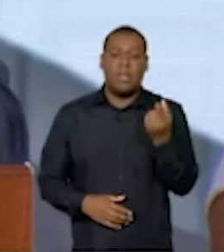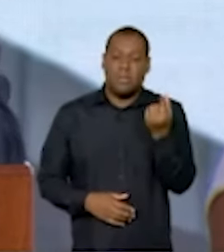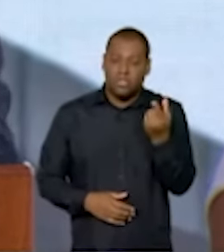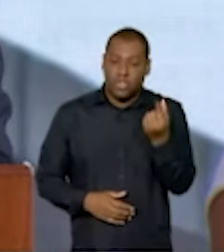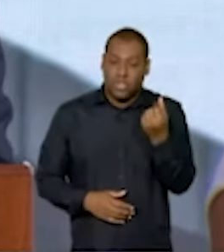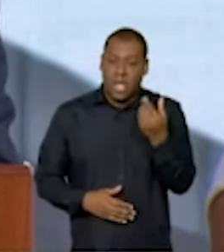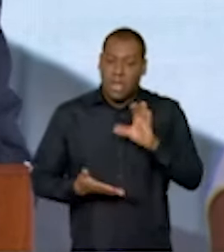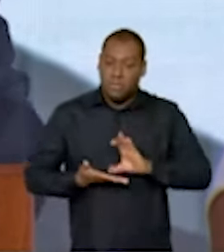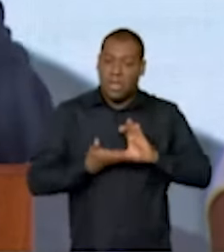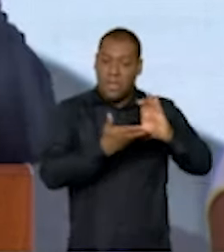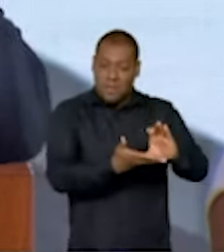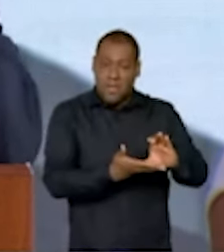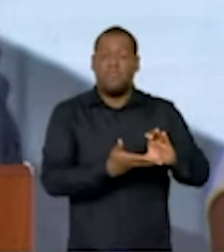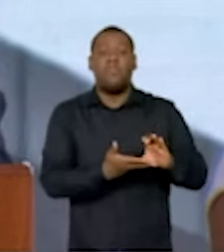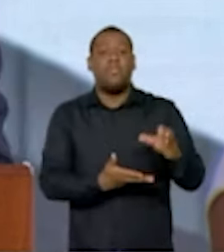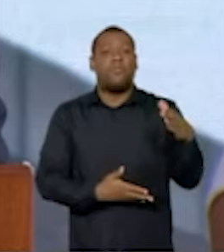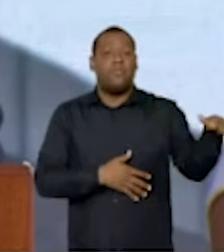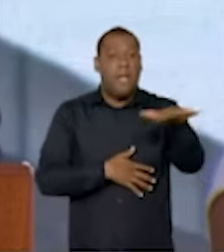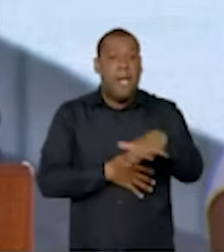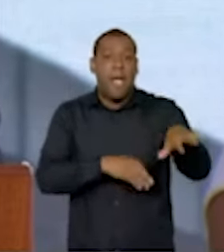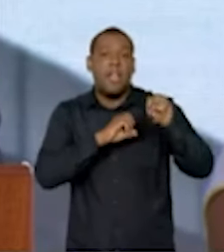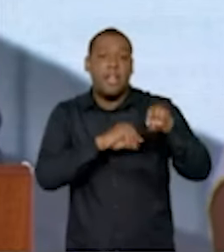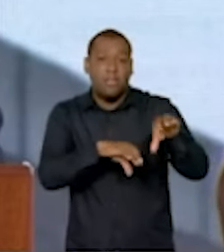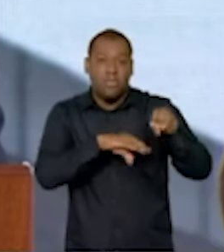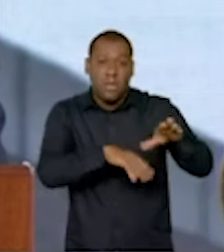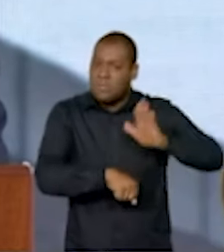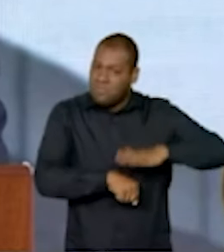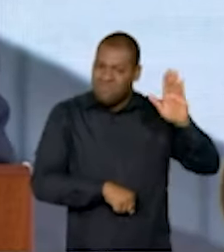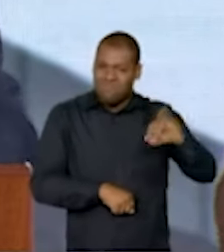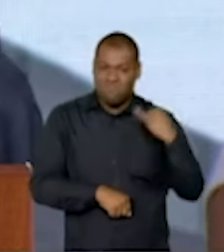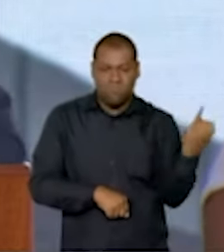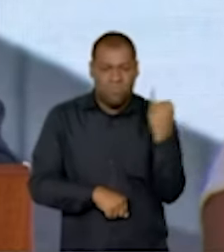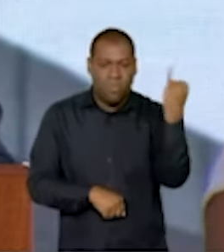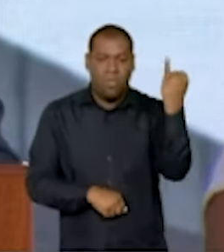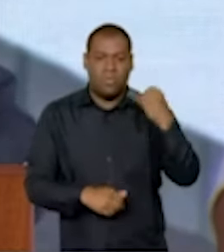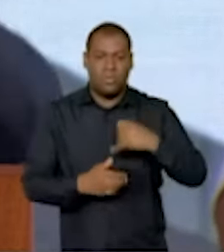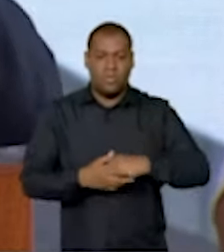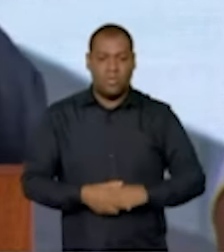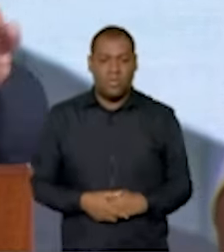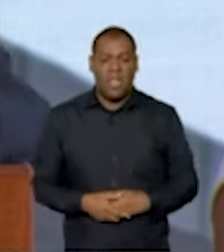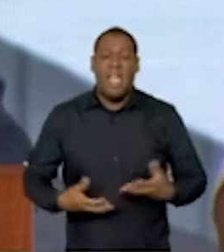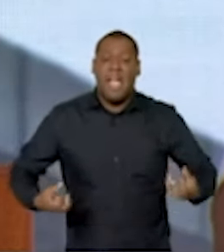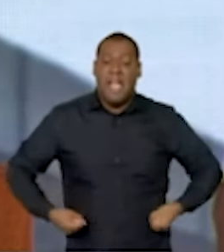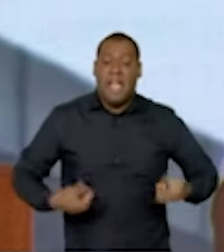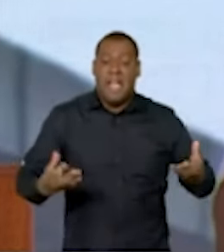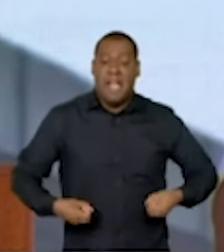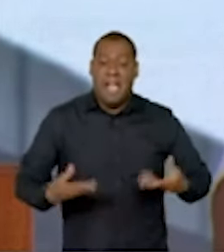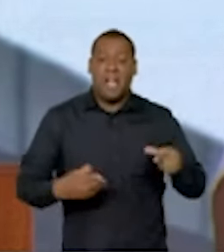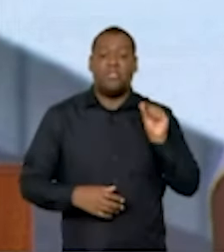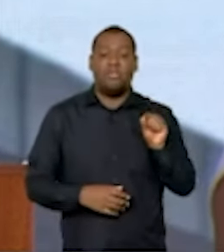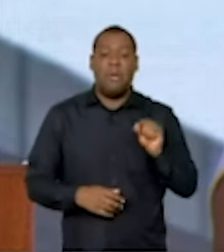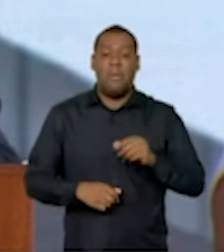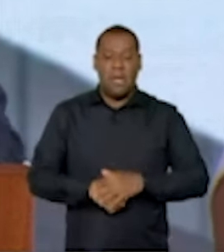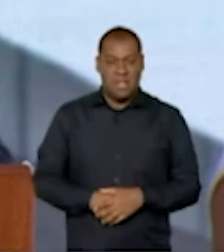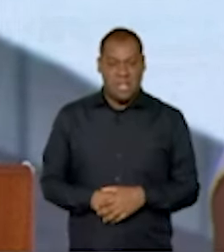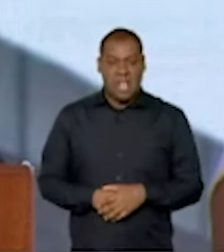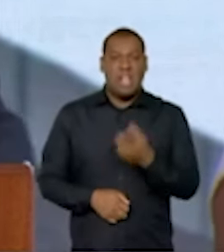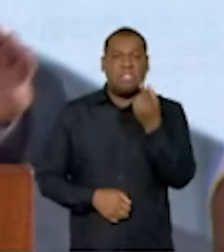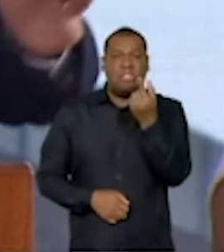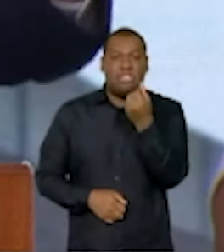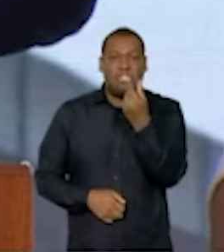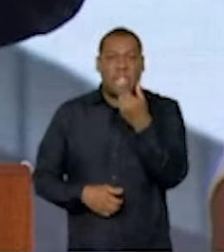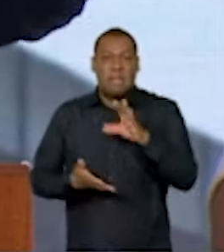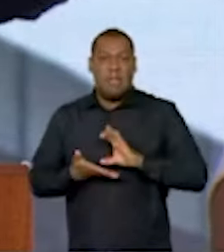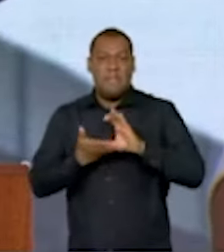importante investimento que um país pode fazer. O que é gasto é dinheiro em cadeia. O que é